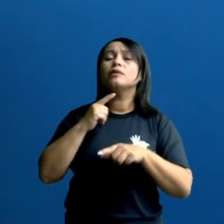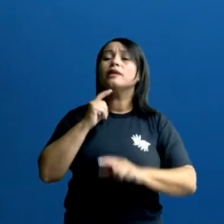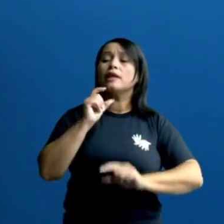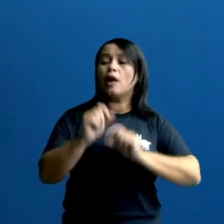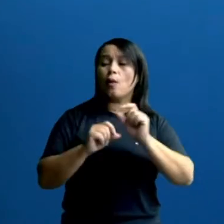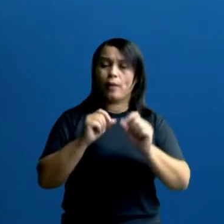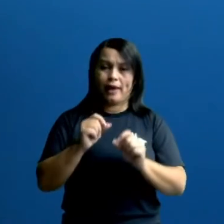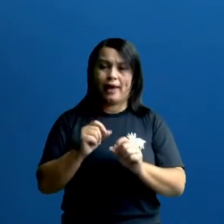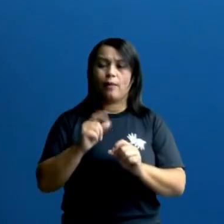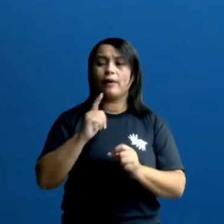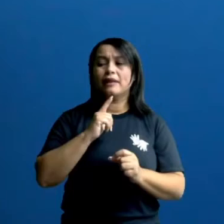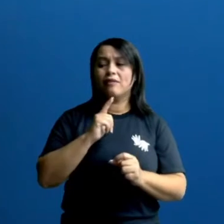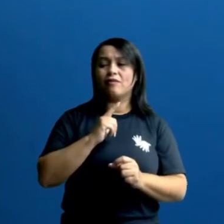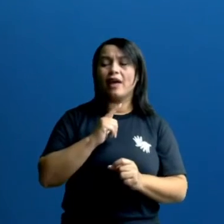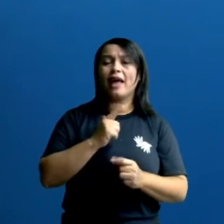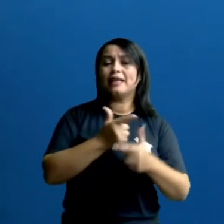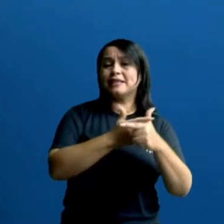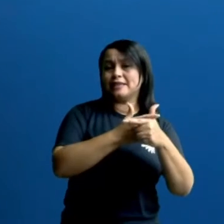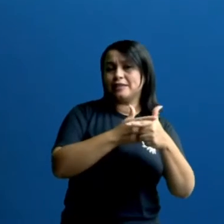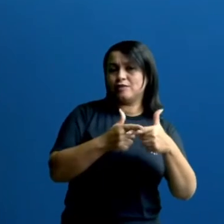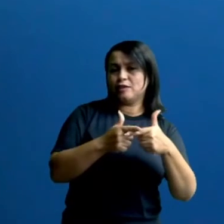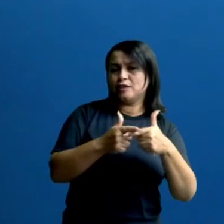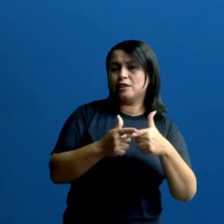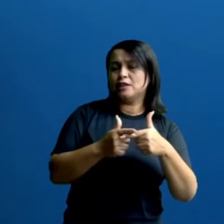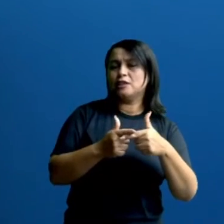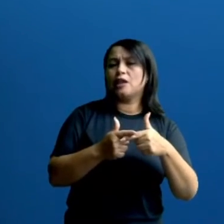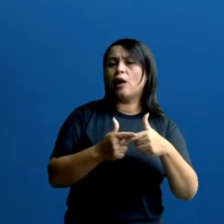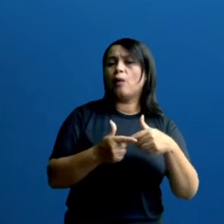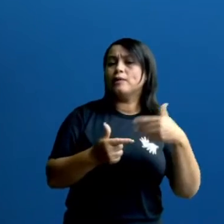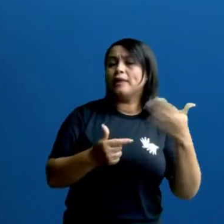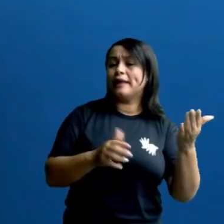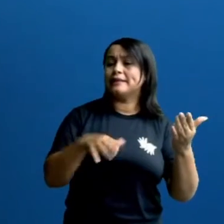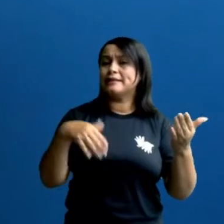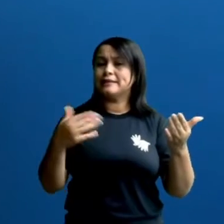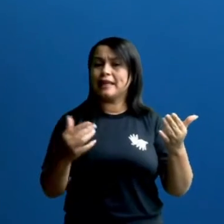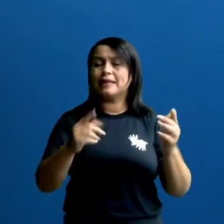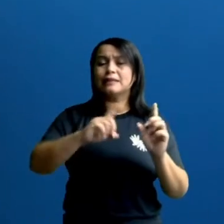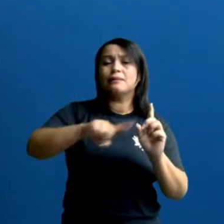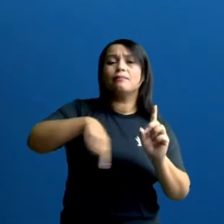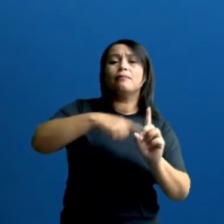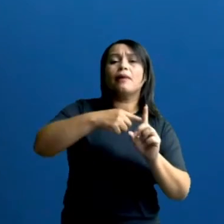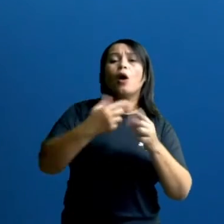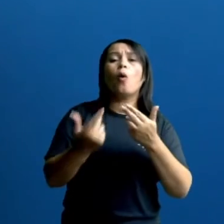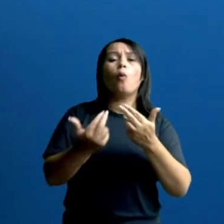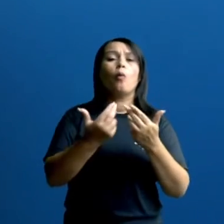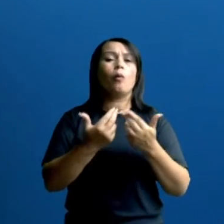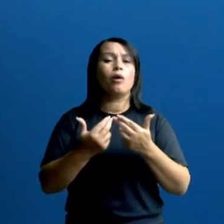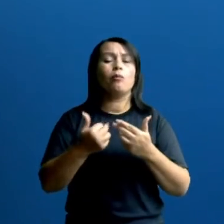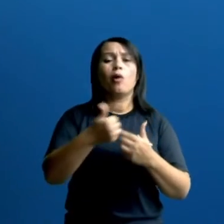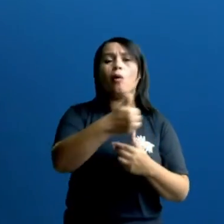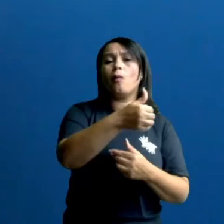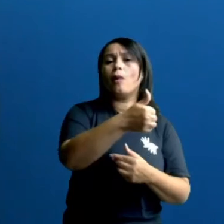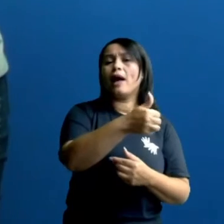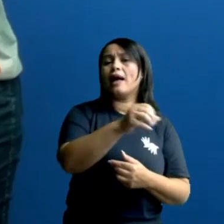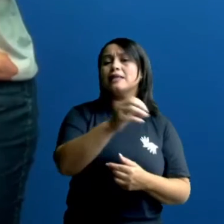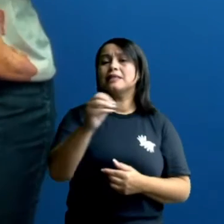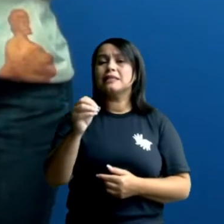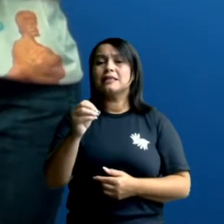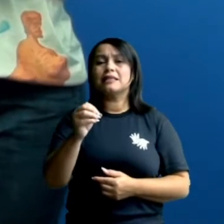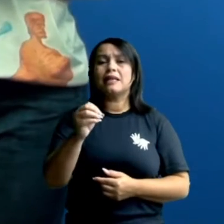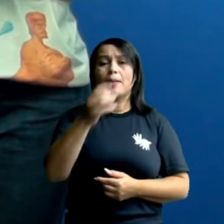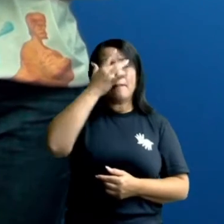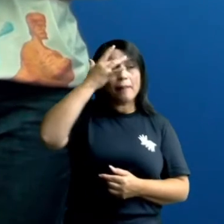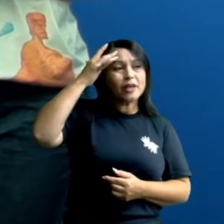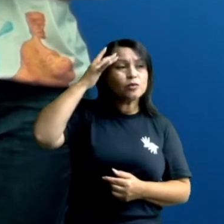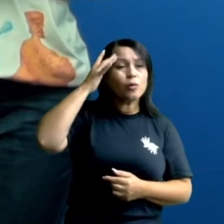quando esse resultado, essa divisão, der maior ou igual a 100 habitantes por quilômetro quadrado, eu vou ter um